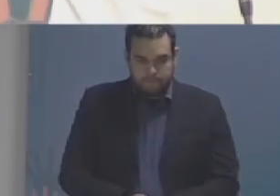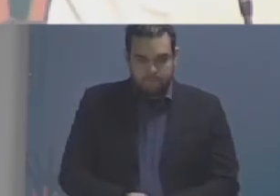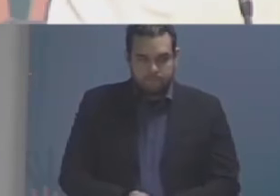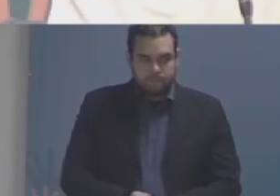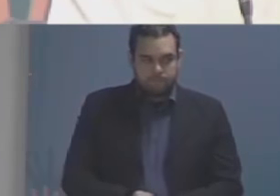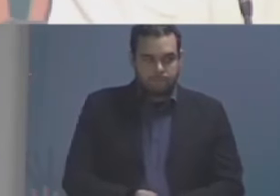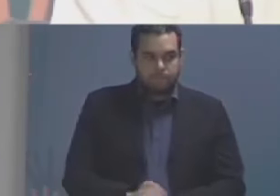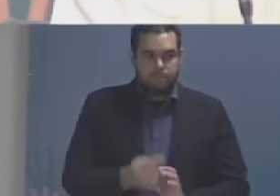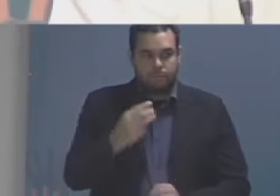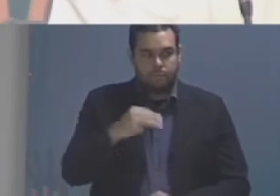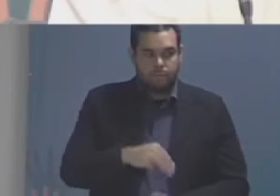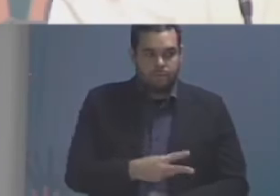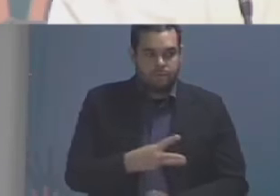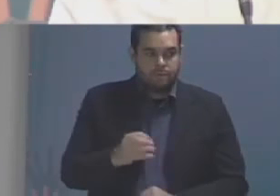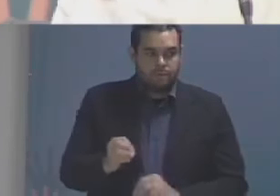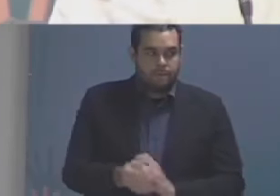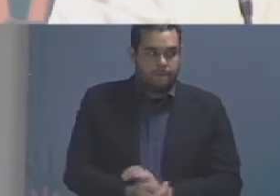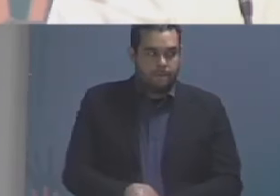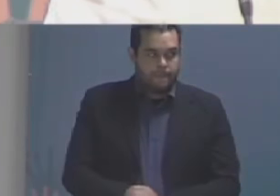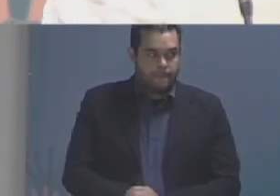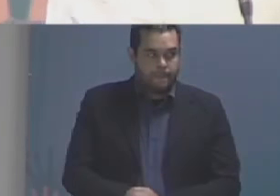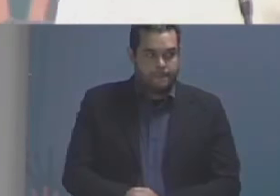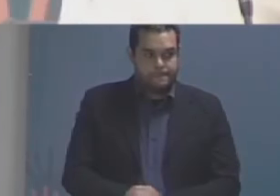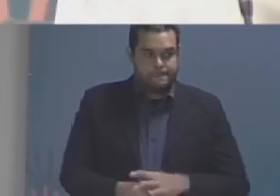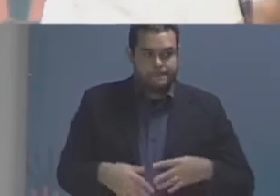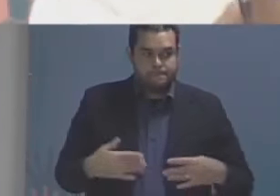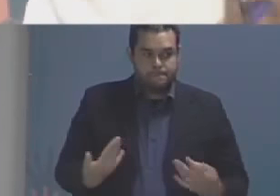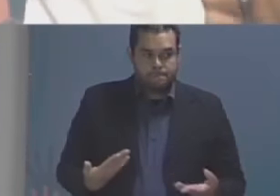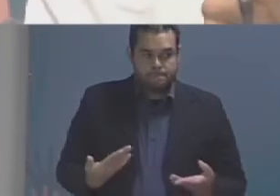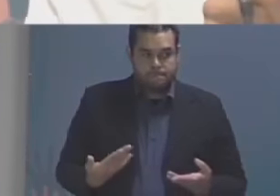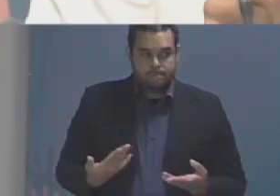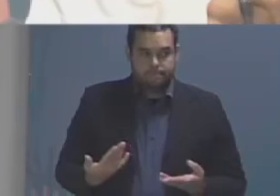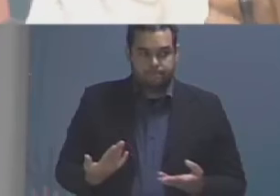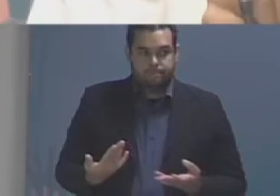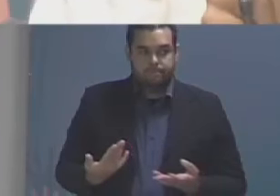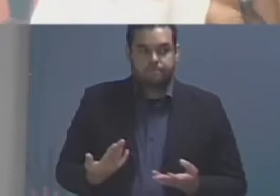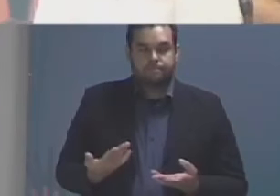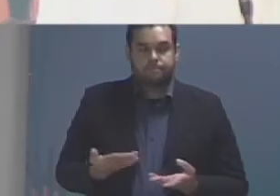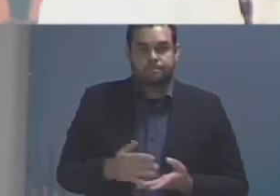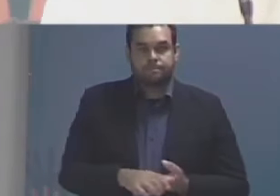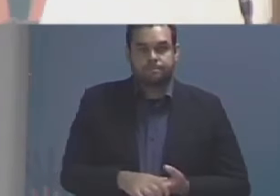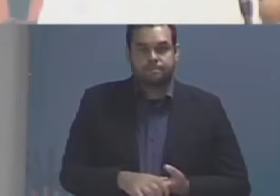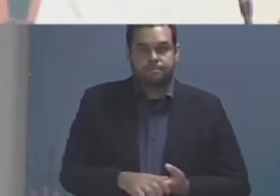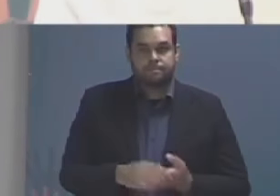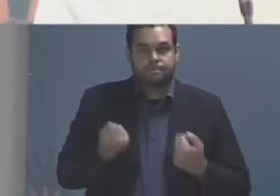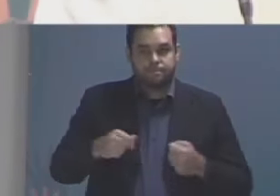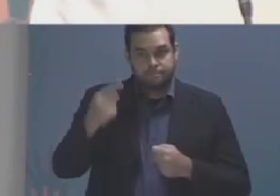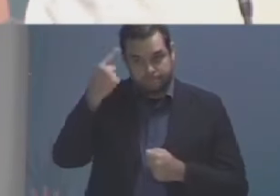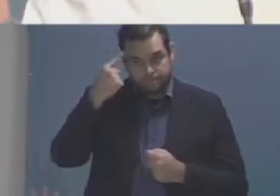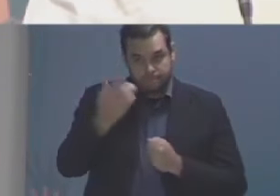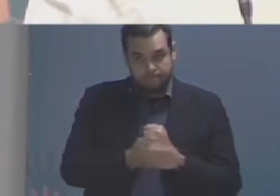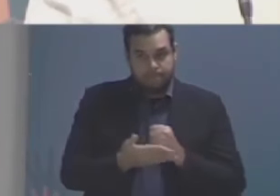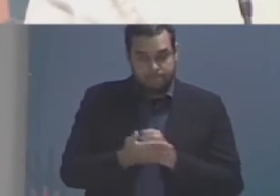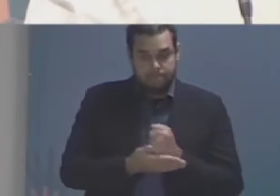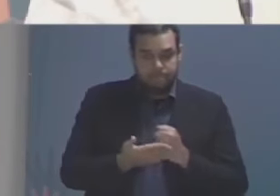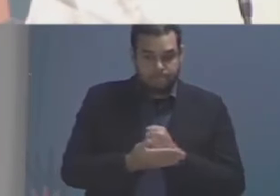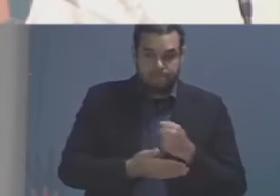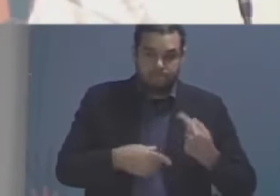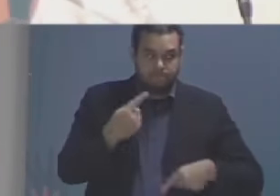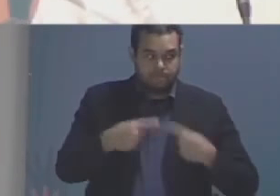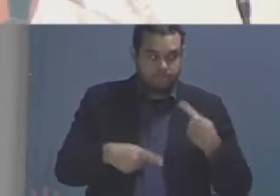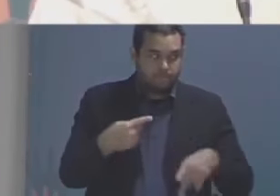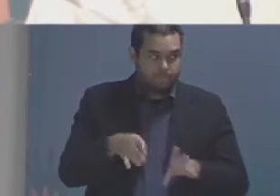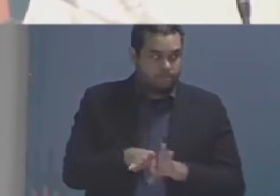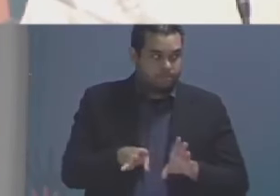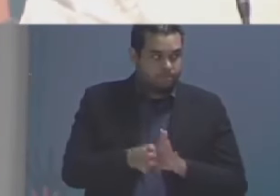12.512. O senhor terá 1 minuto e 30. Ok, olha só, vejamos. Nós devemos falar com base não somente do discurso, mas